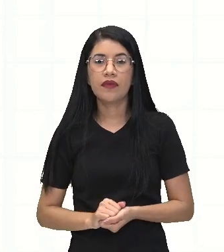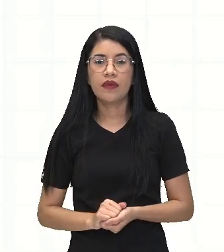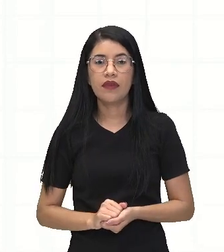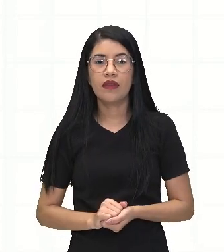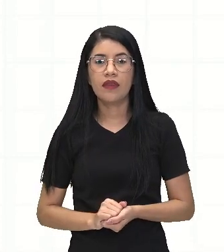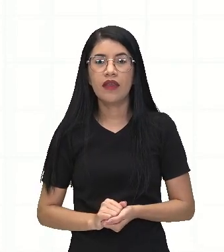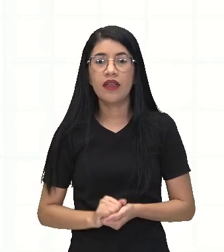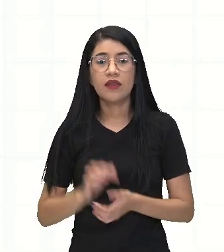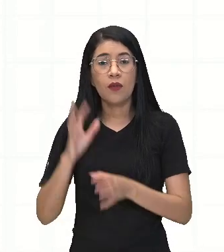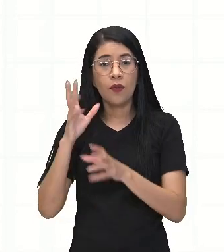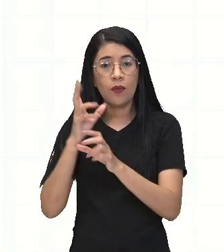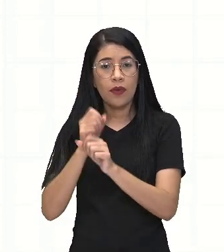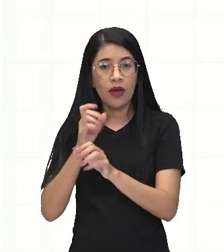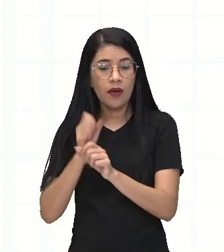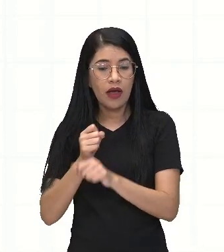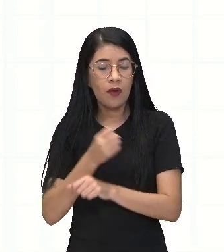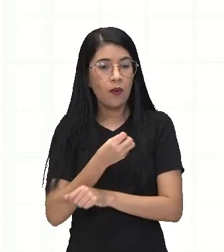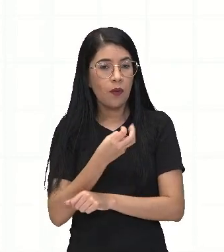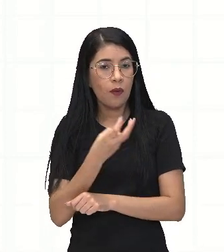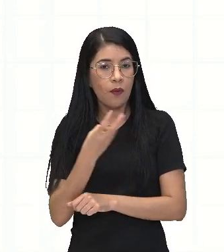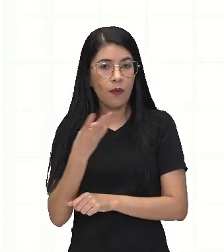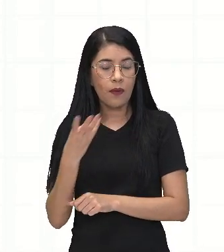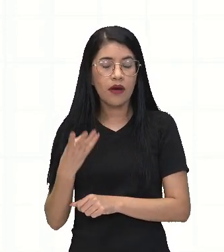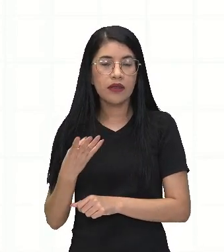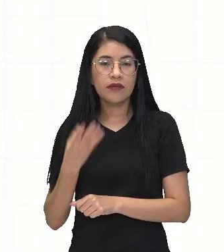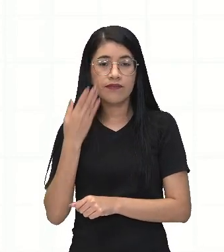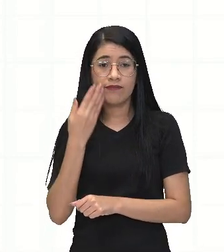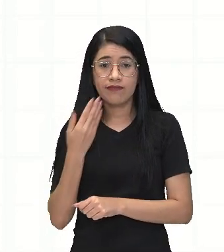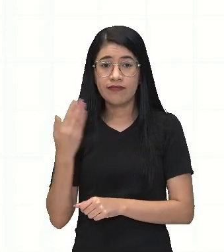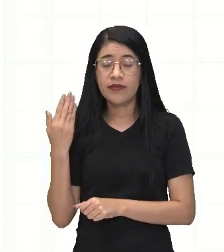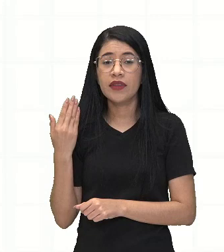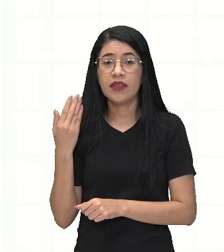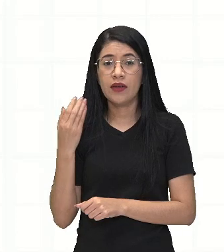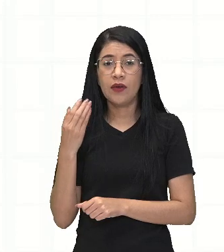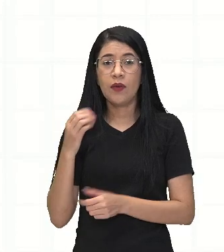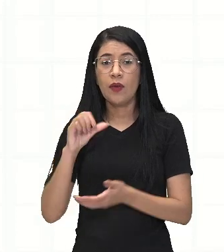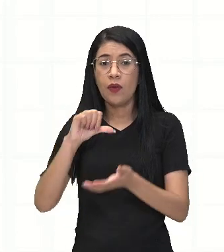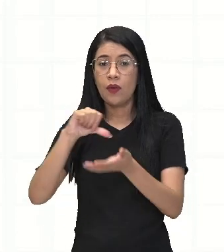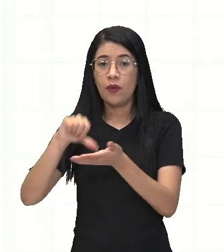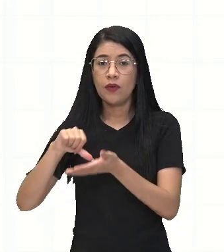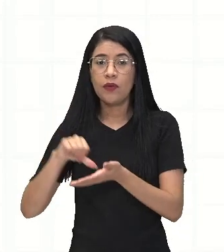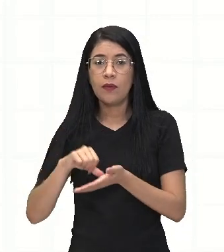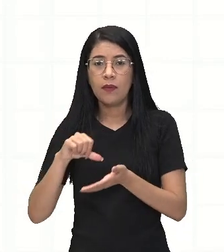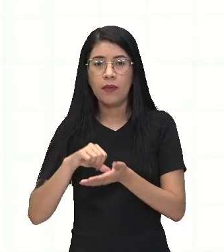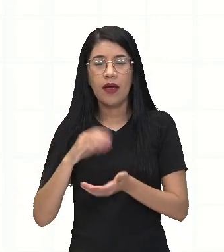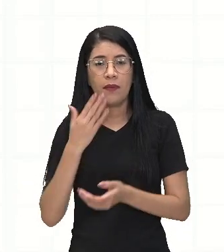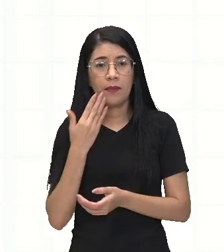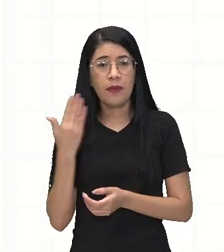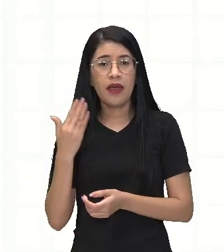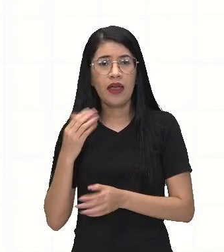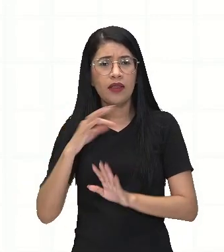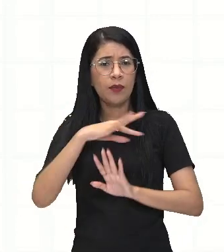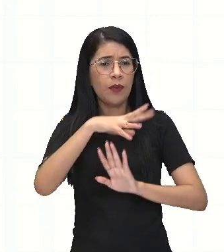contabilizados. E olha só como que aparece no mapa. Olha aqui a região amazônica,